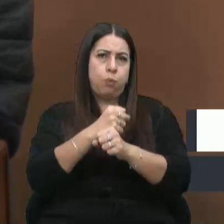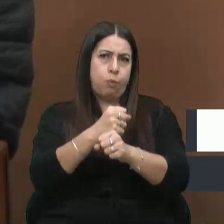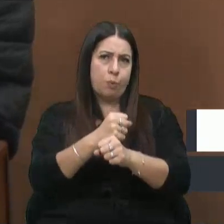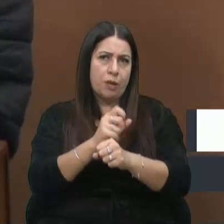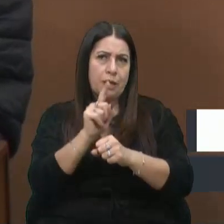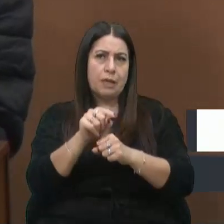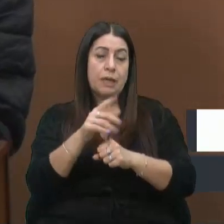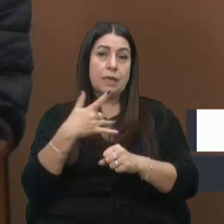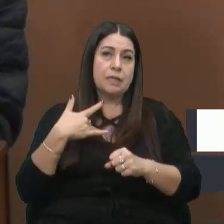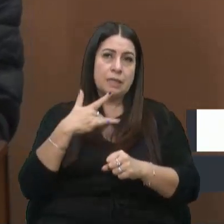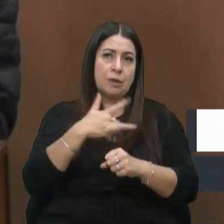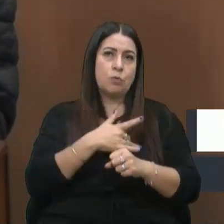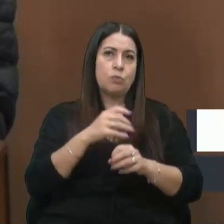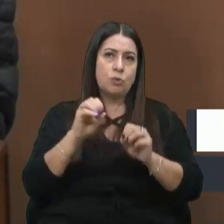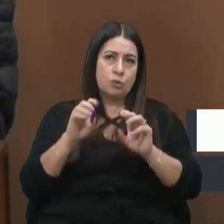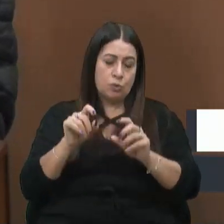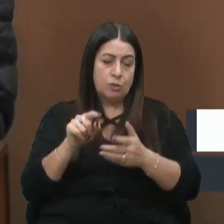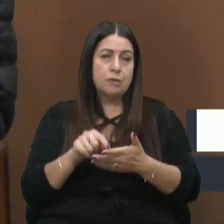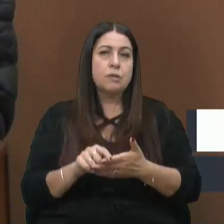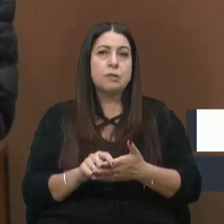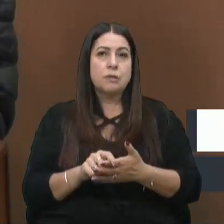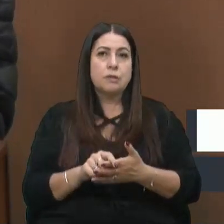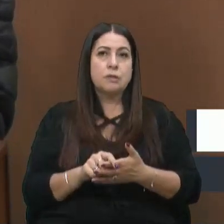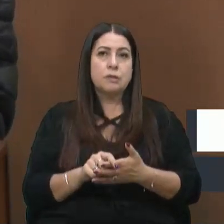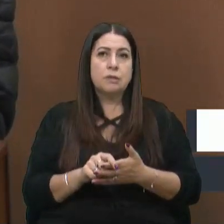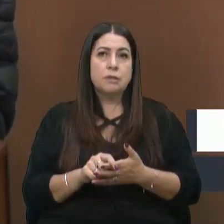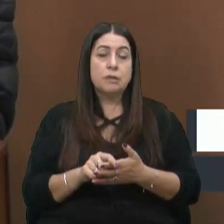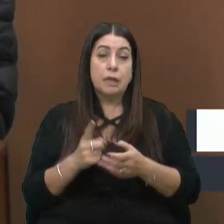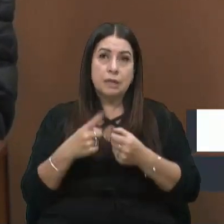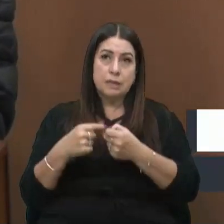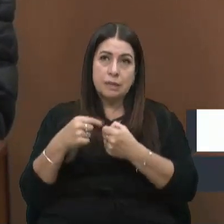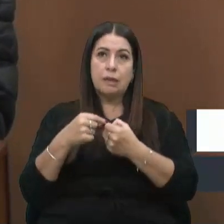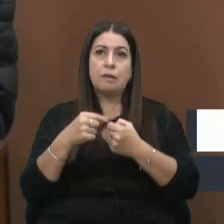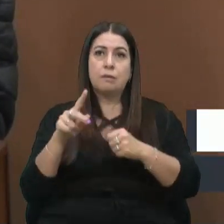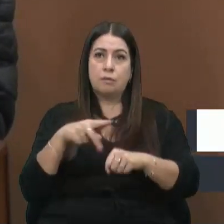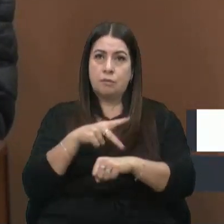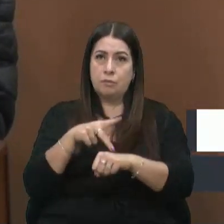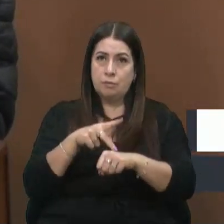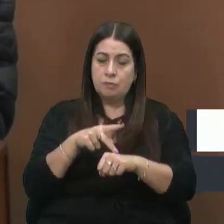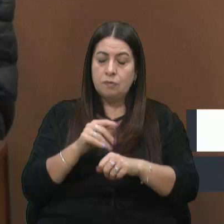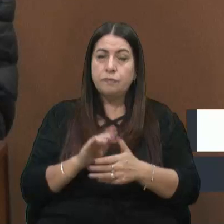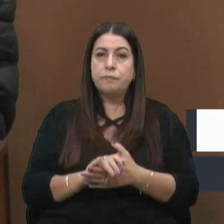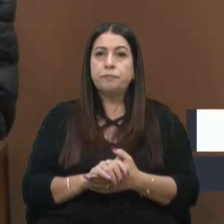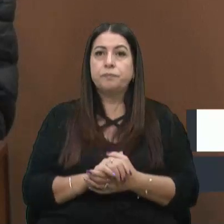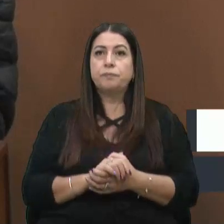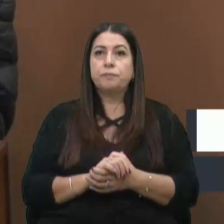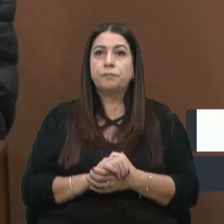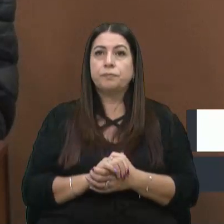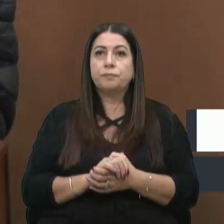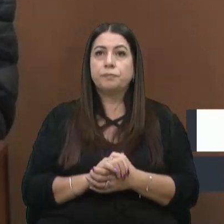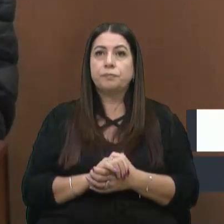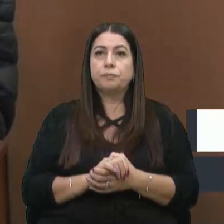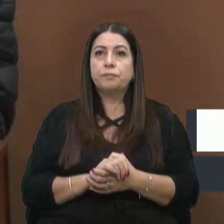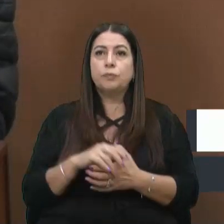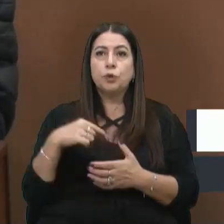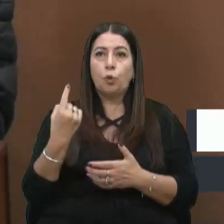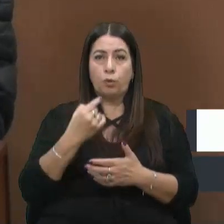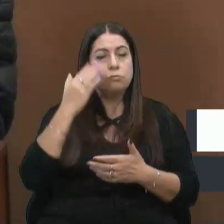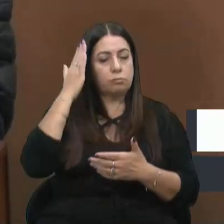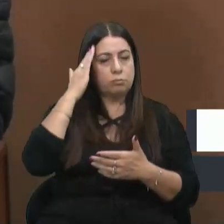que é a saúde a educação na nossa cidade do nosso país nós